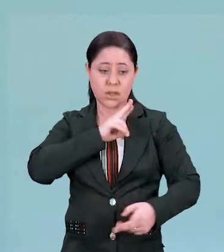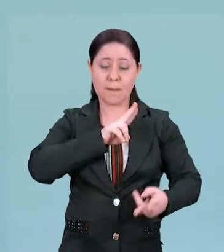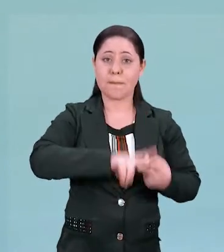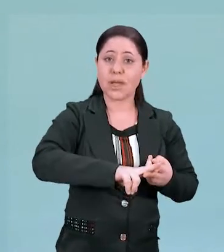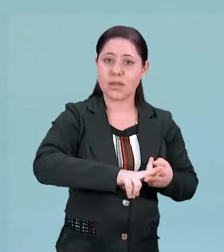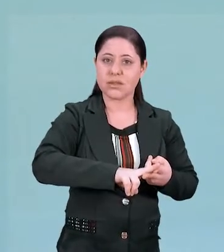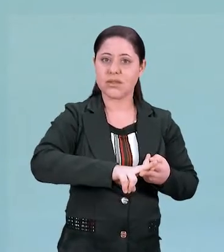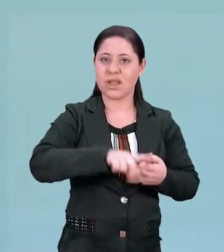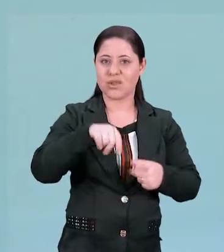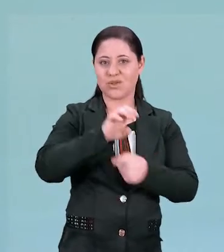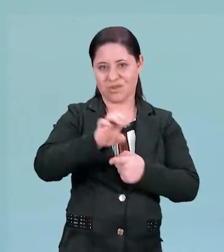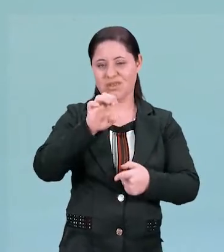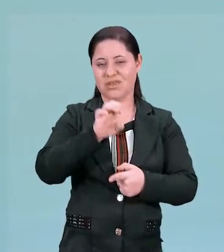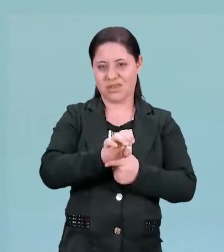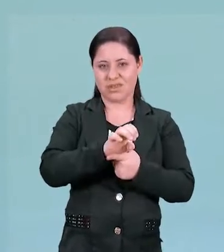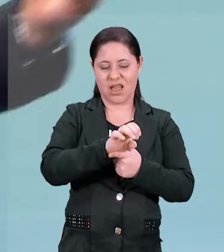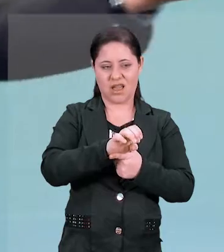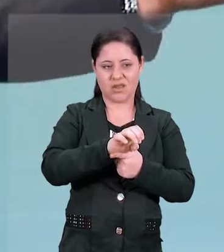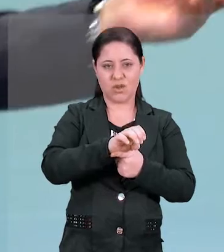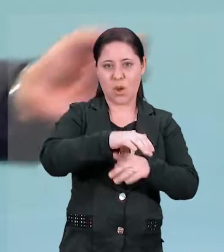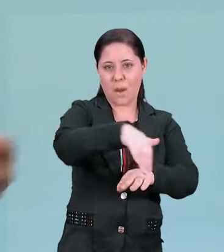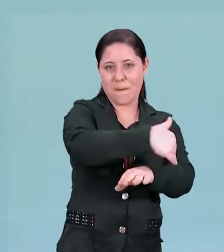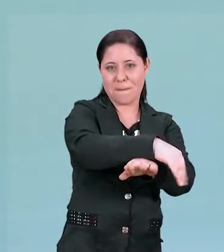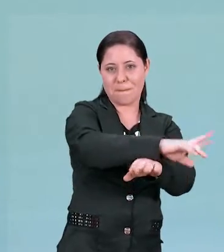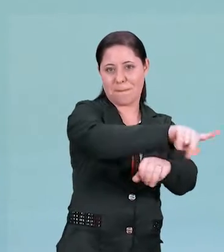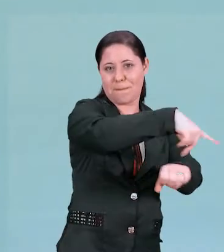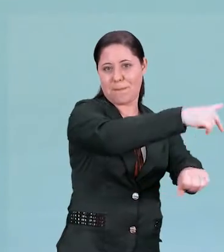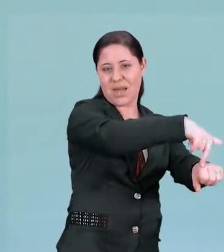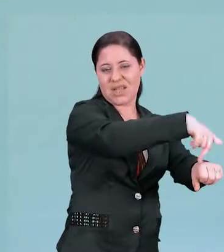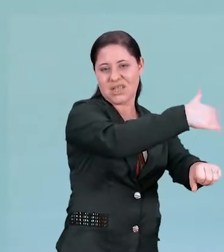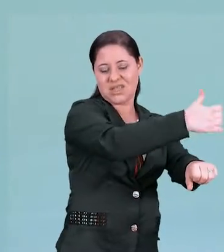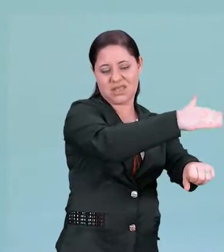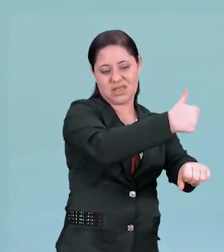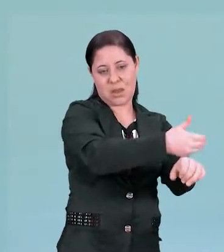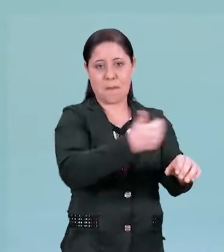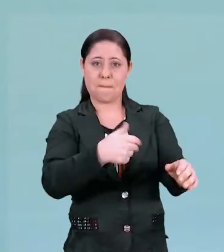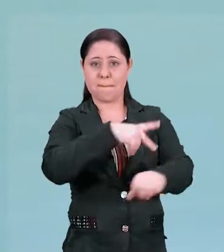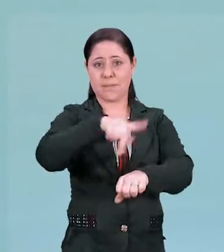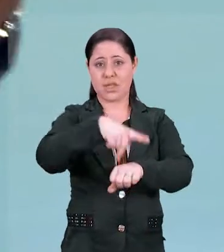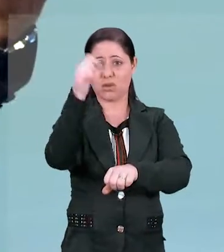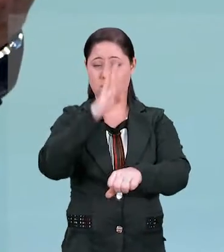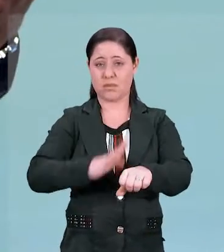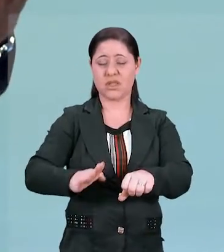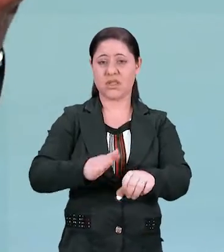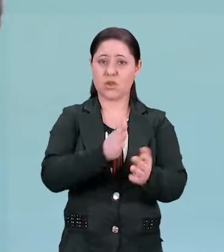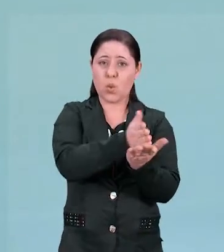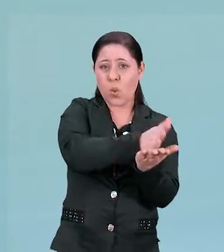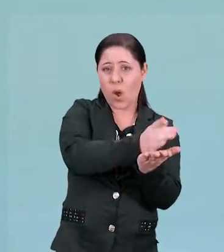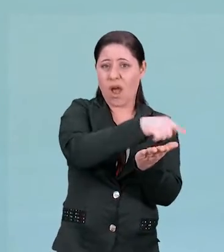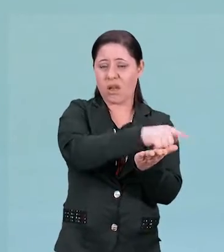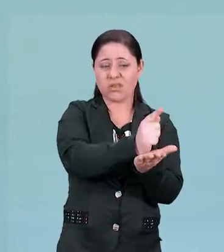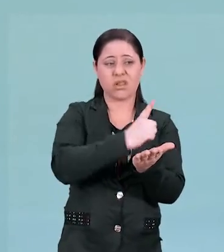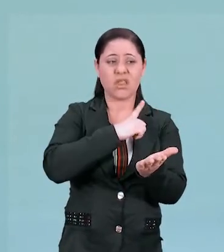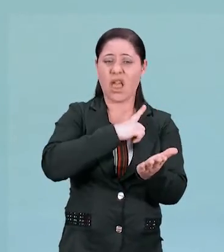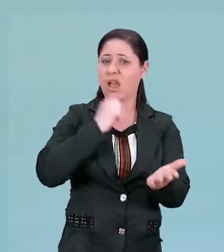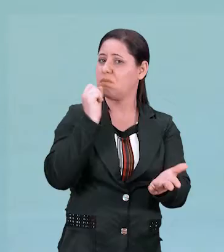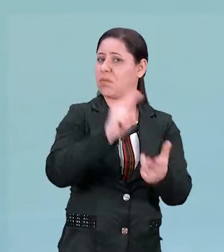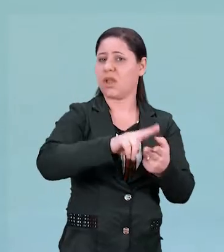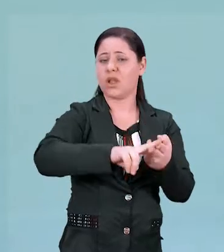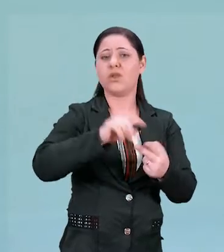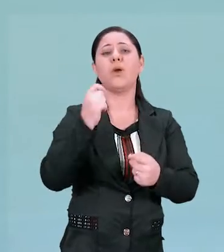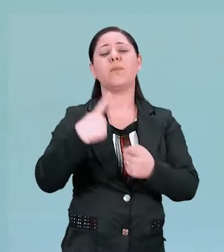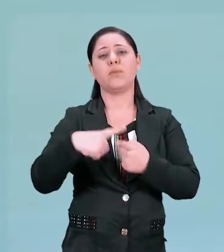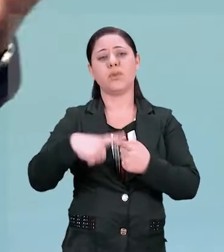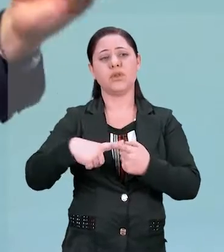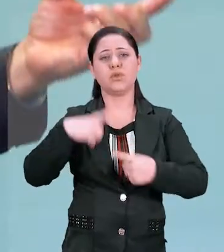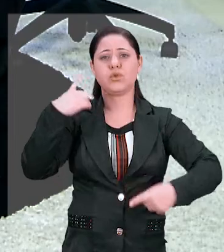aprendem no nosso estado e nas nossas fronteiras é aquilo que atinge os grandes centros. E o que nós estamos debatendo e dialogando é